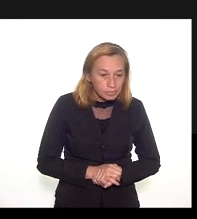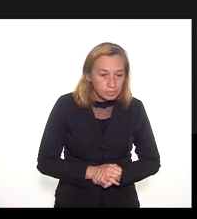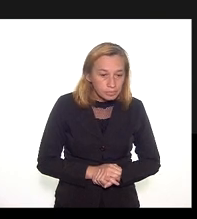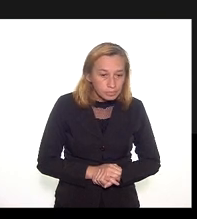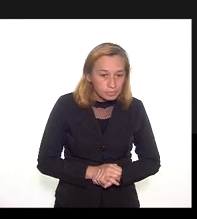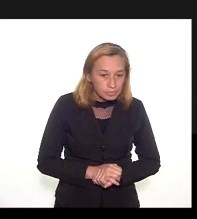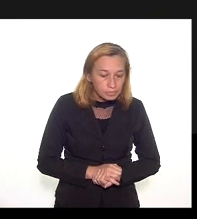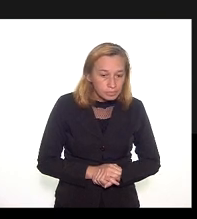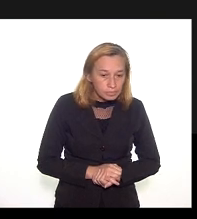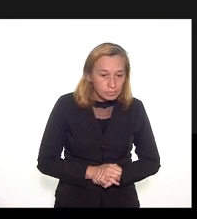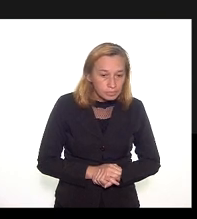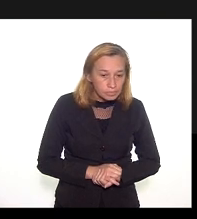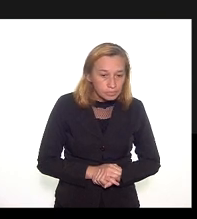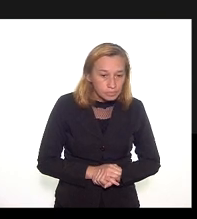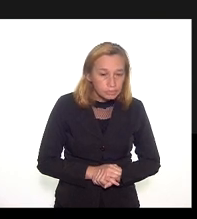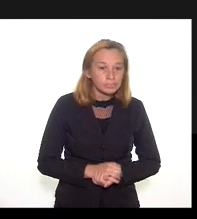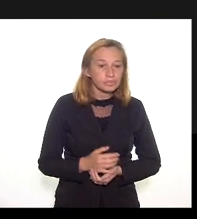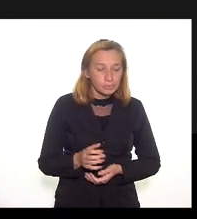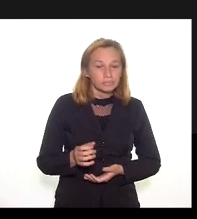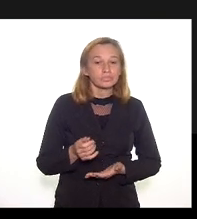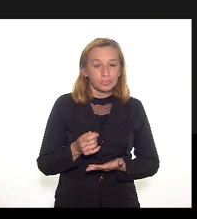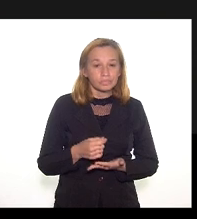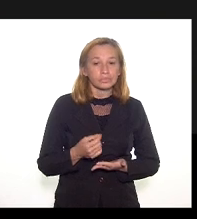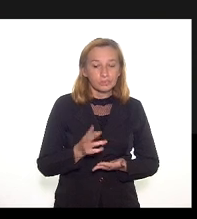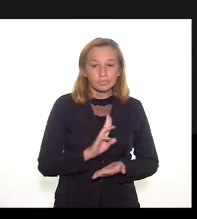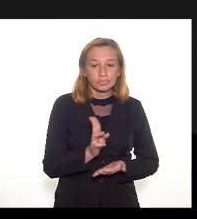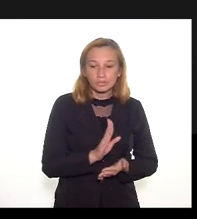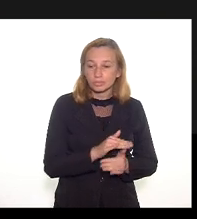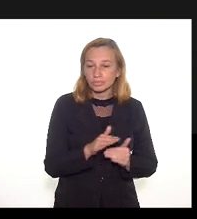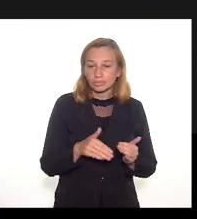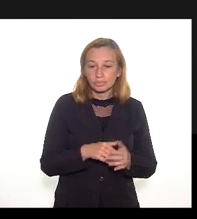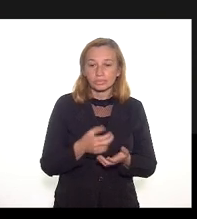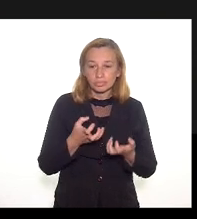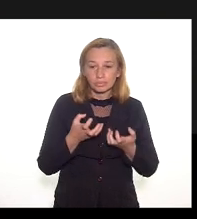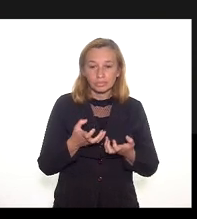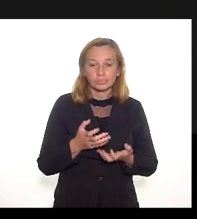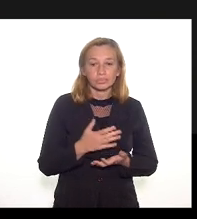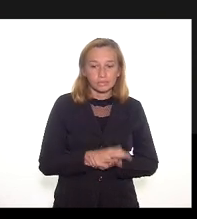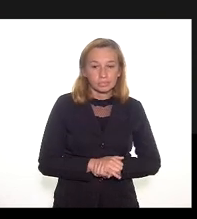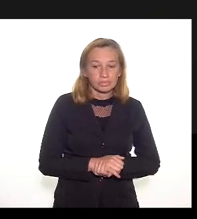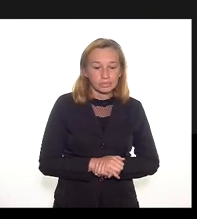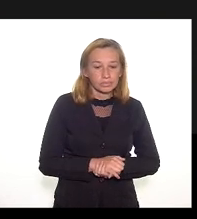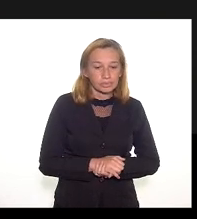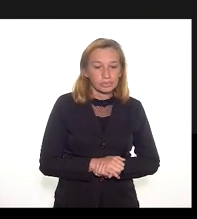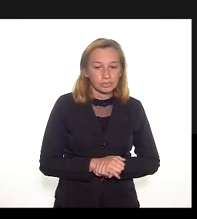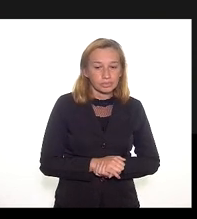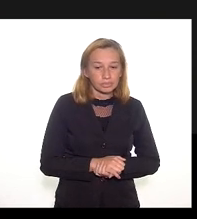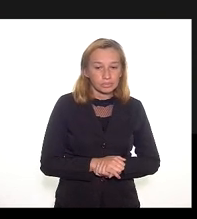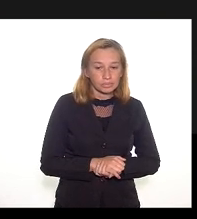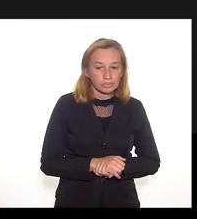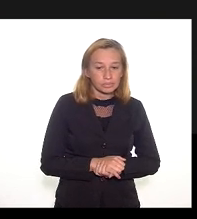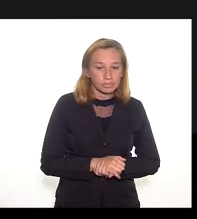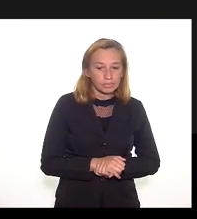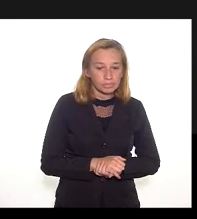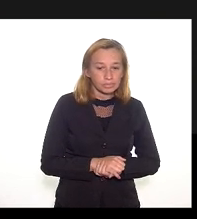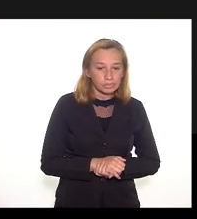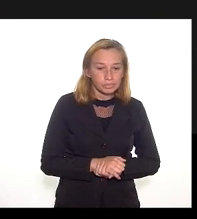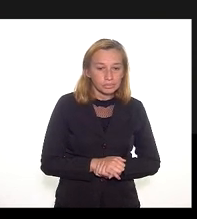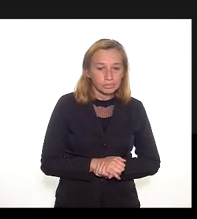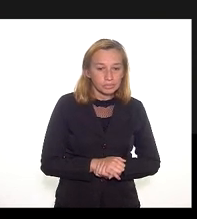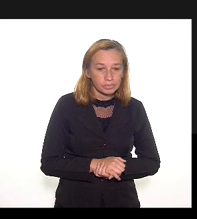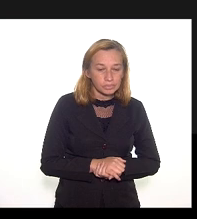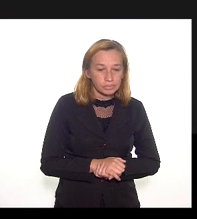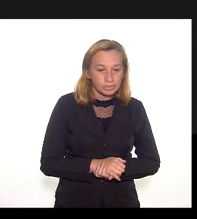eu e a deputada minha estamos dando coautoria a quem desejar, deputado Flávio Serapim. quem desejar coautoria,